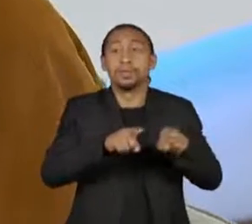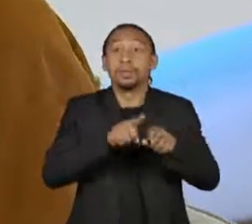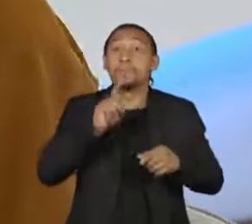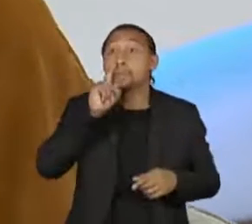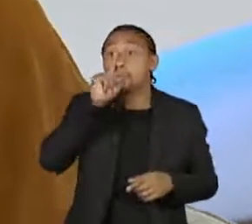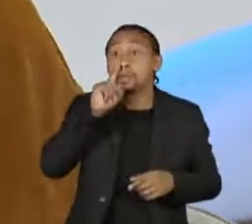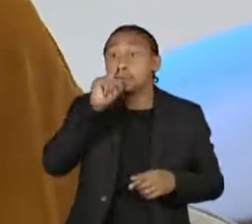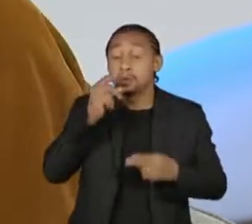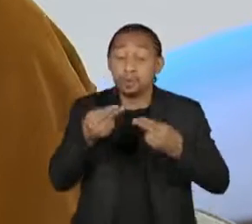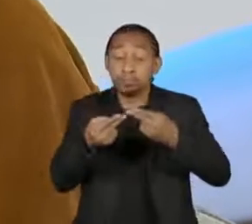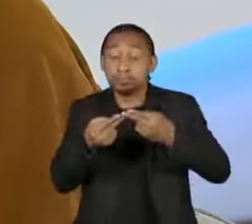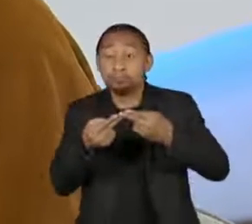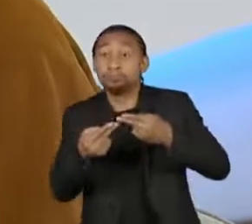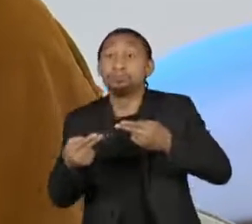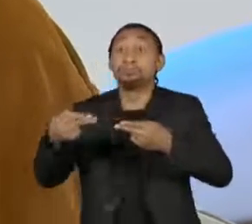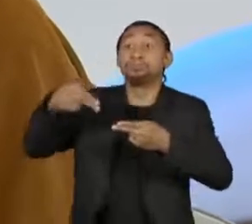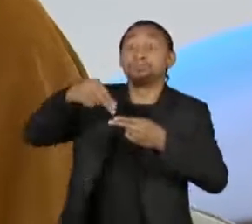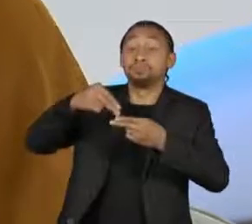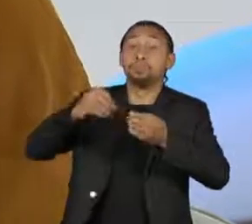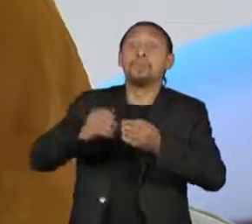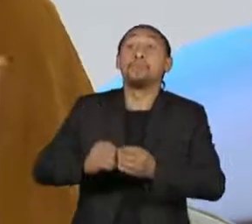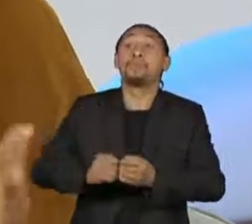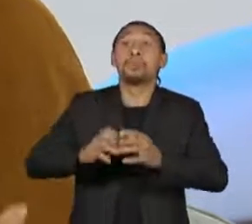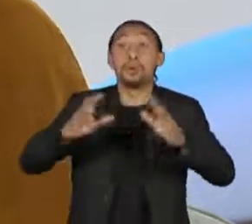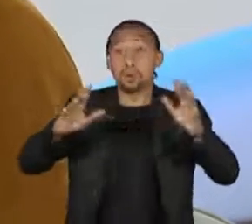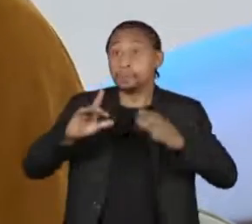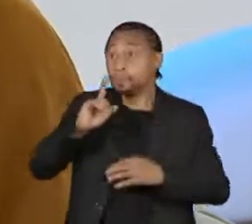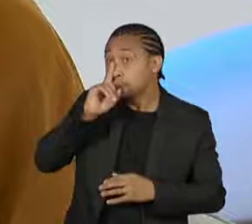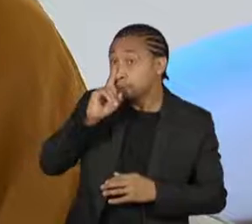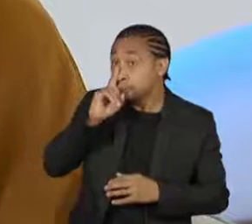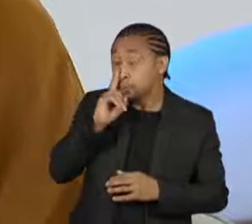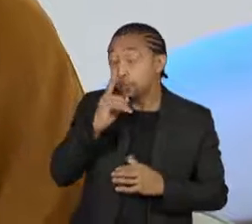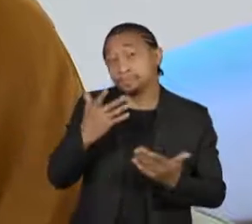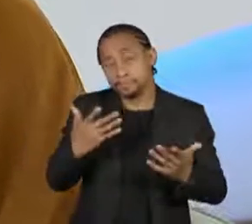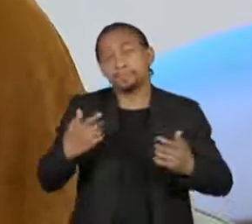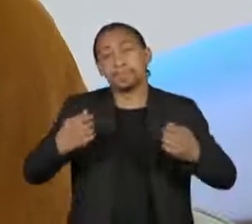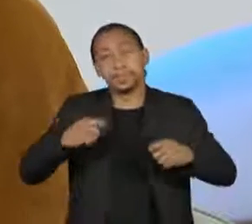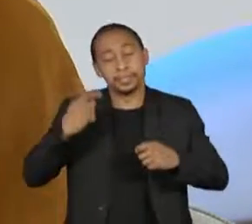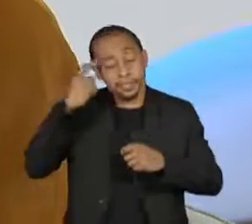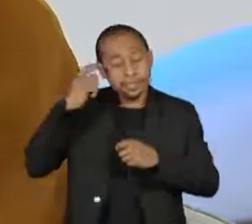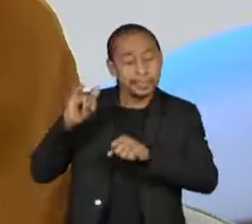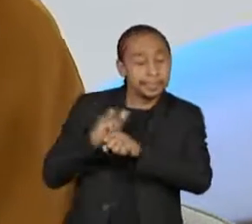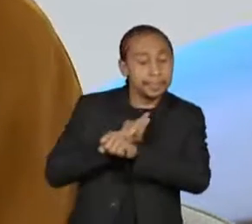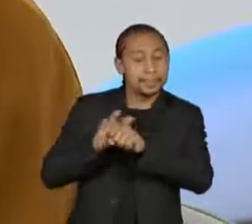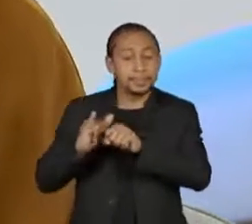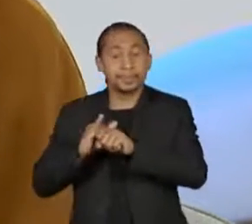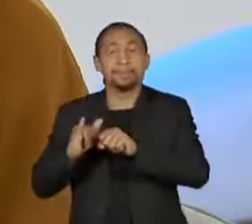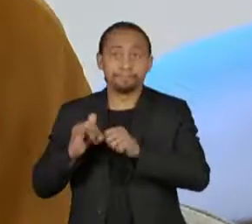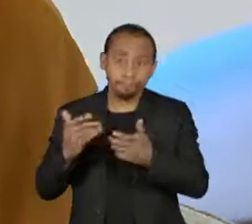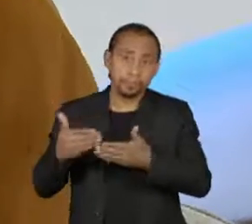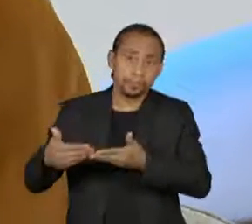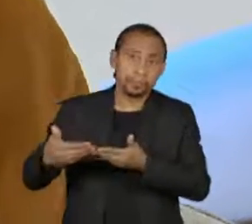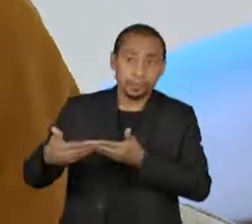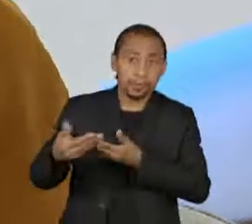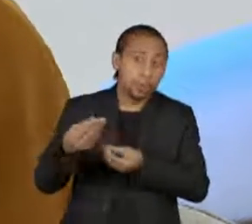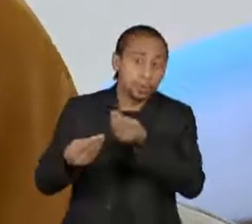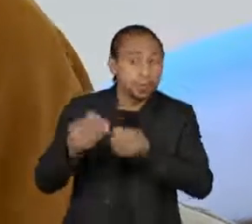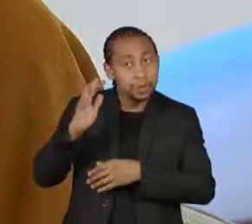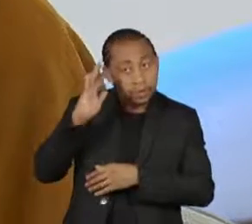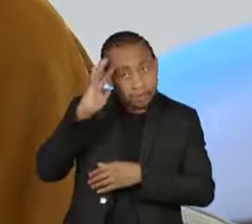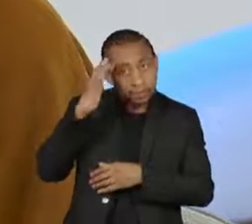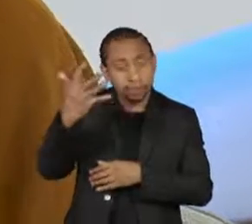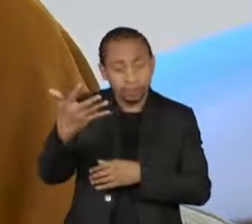nuclear. Com base nessas experiências, há de se pensar um arranjo que tenha o locus adequado para ações